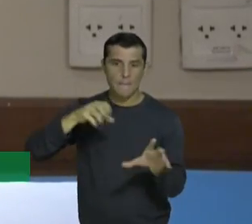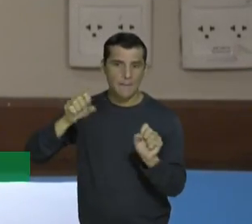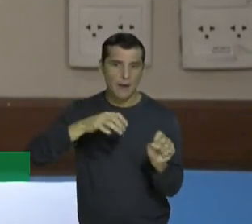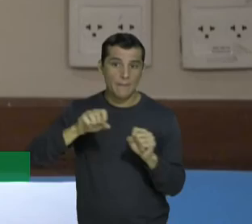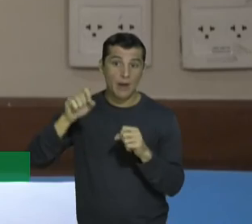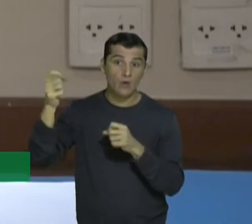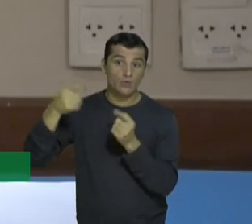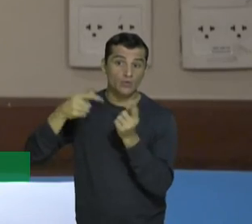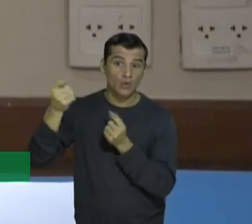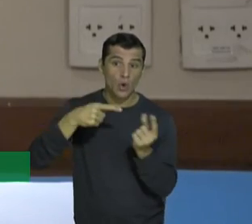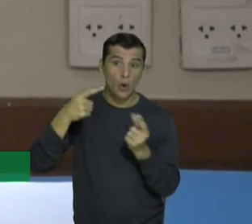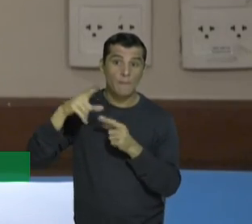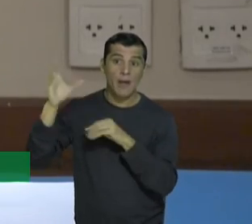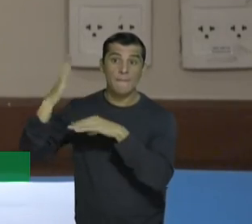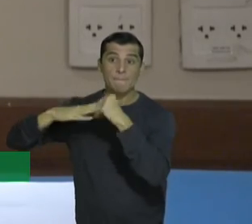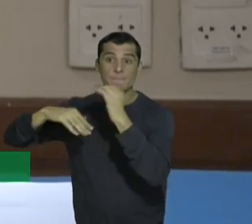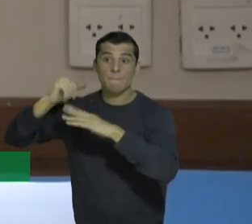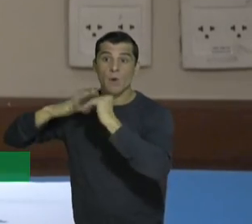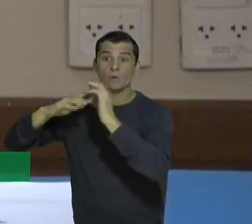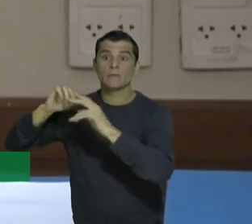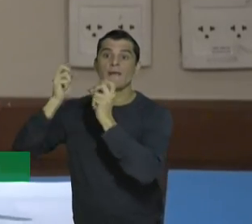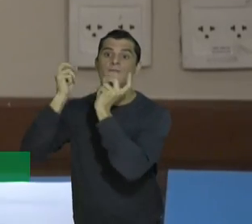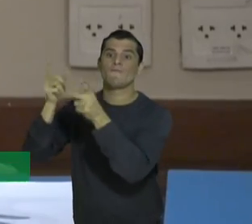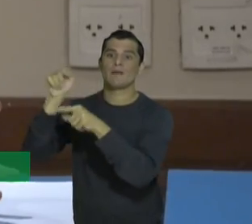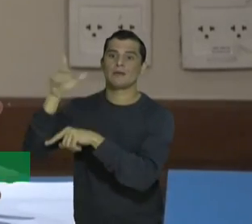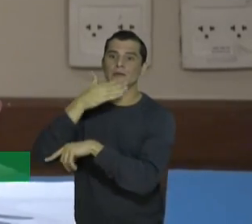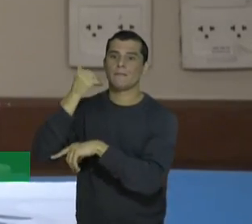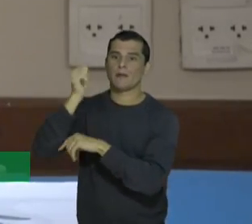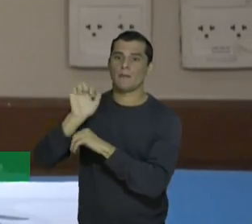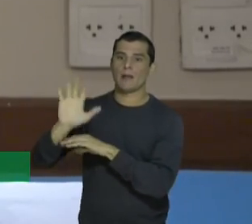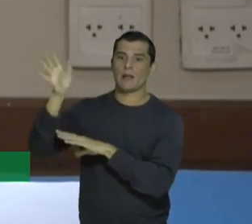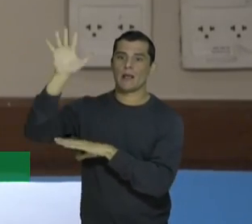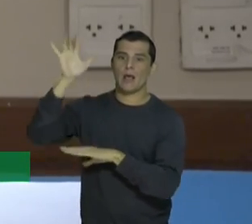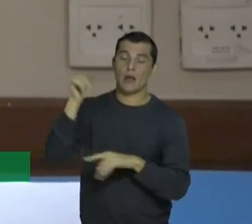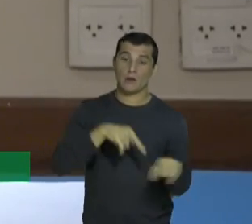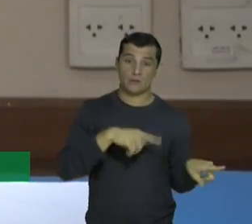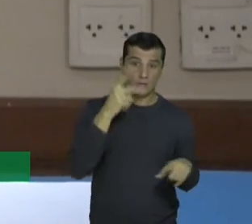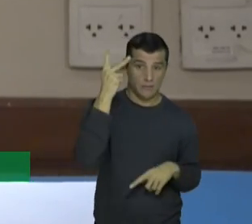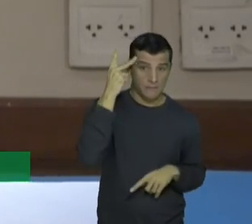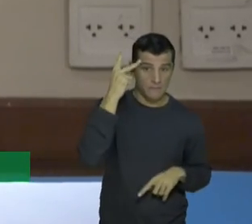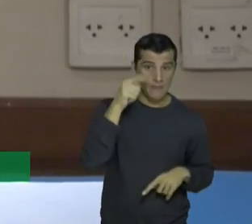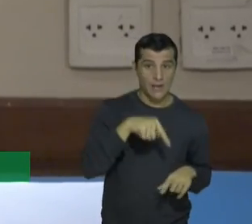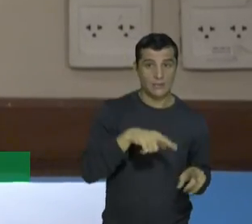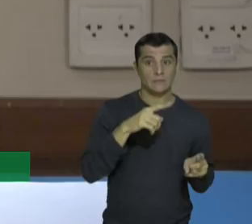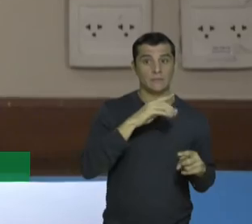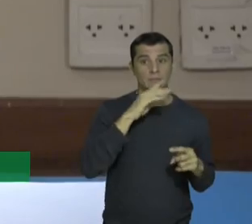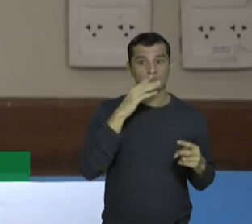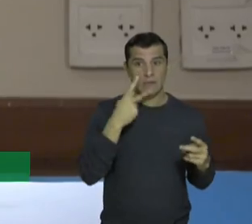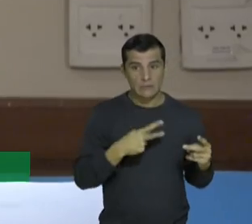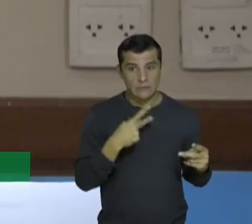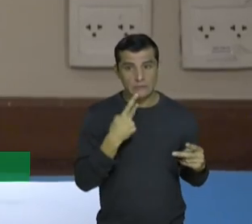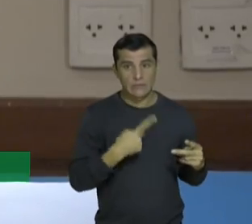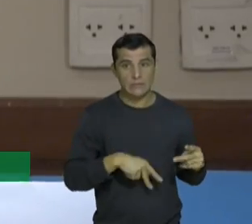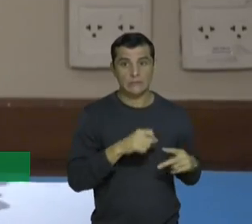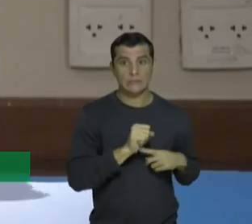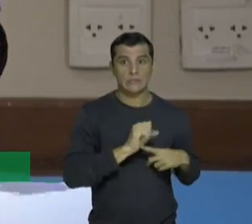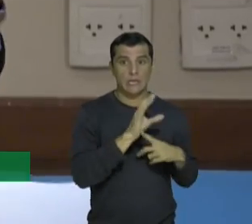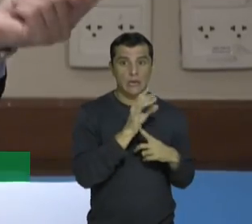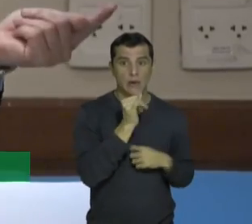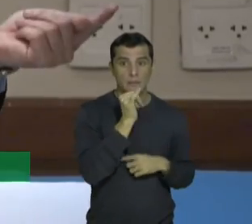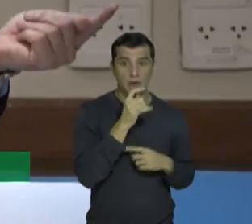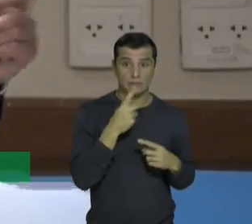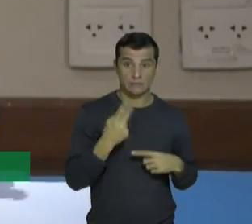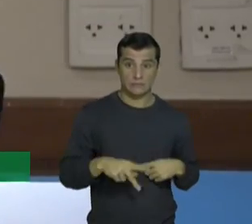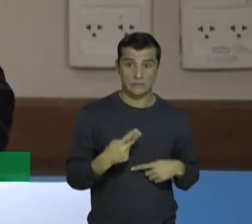cada vez menos tecnologia brasileira aqui no em São Paulo ou em Santa Catarina né Talvez uma Veg que é uma joia de Santa Catarina